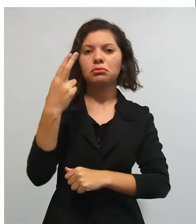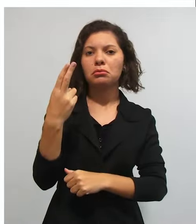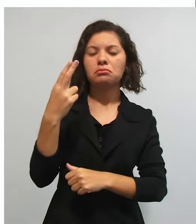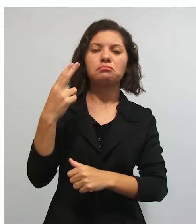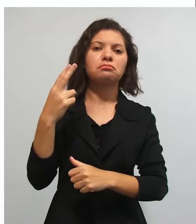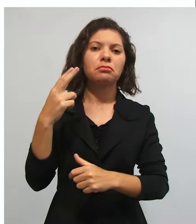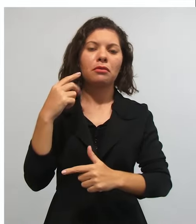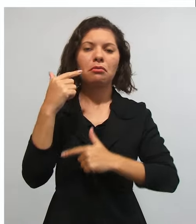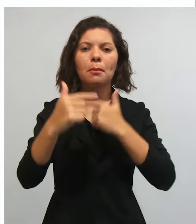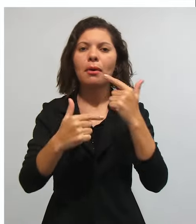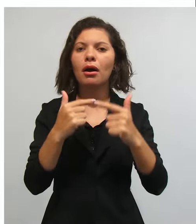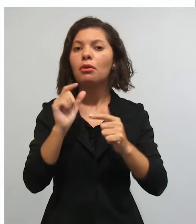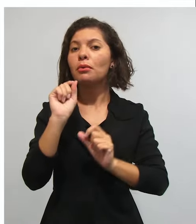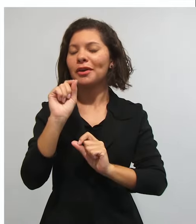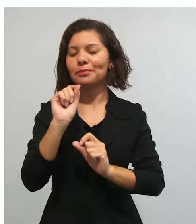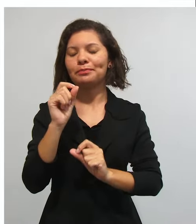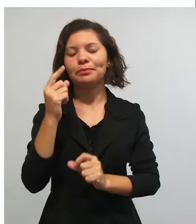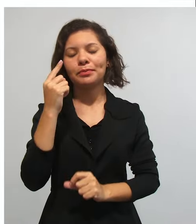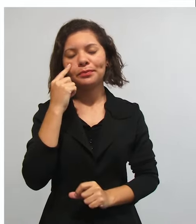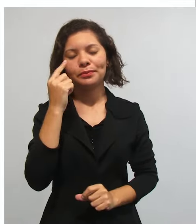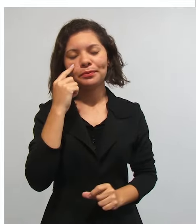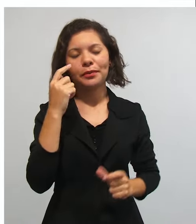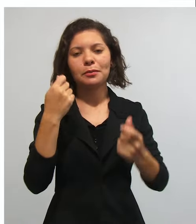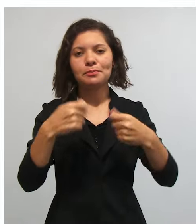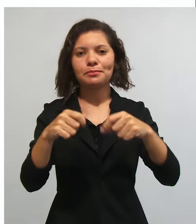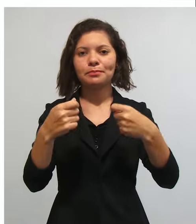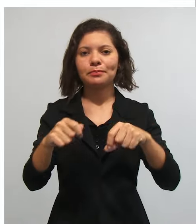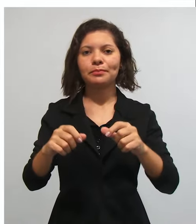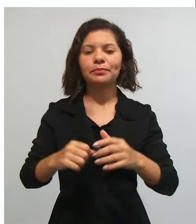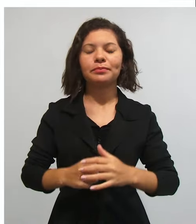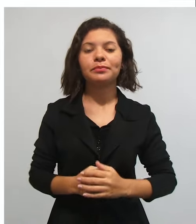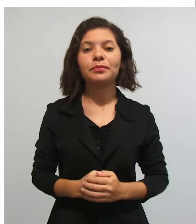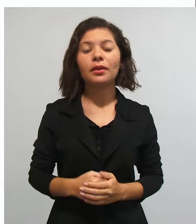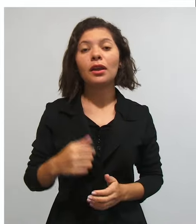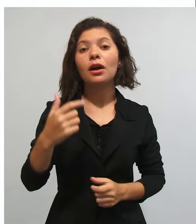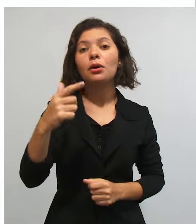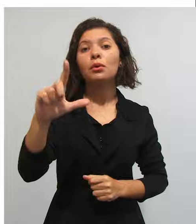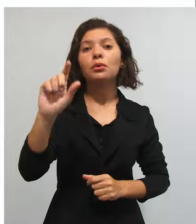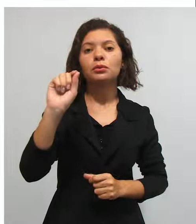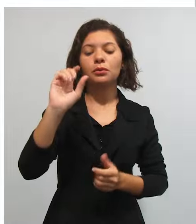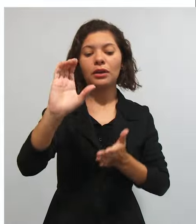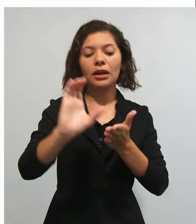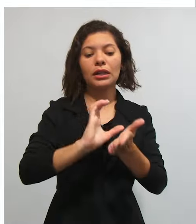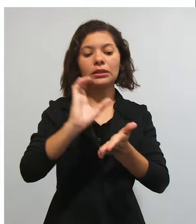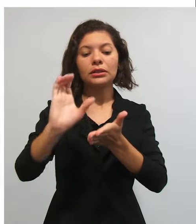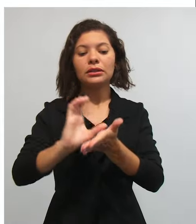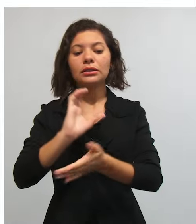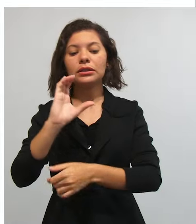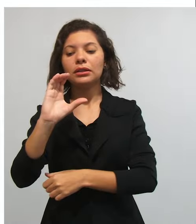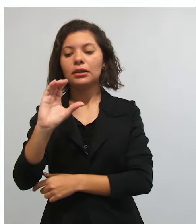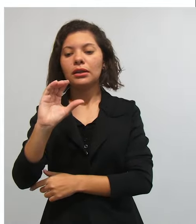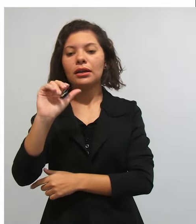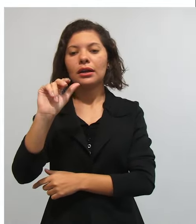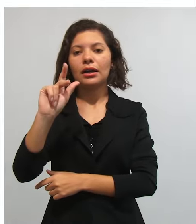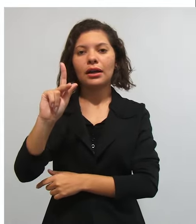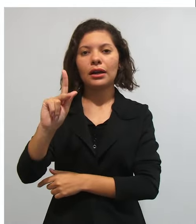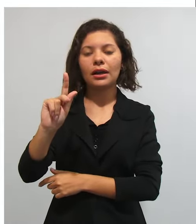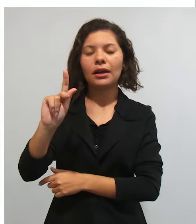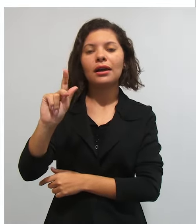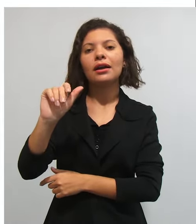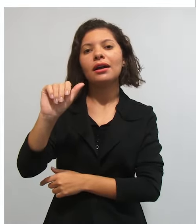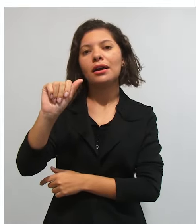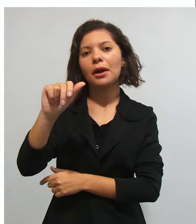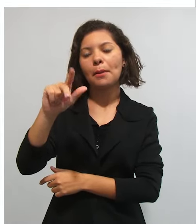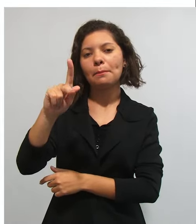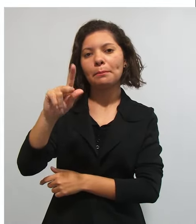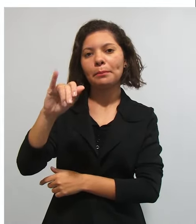certo? Bom, aí a gente tem as receitas de capital. Nas receitas de capital, quais são, conforme a origem,